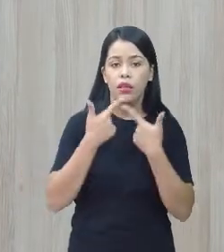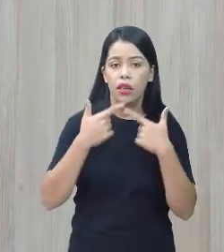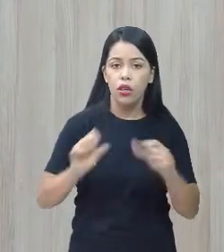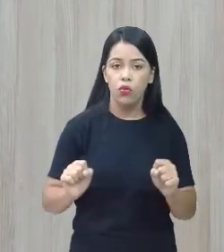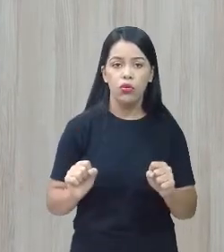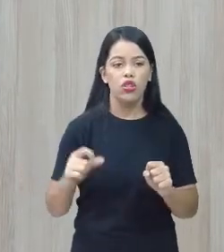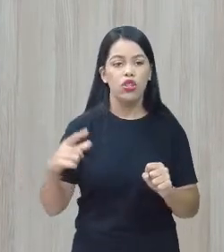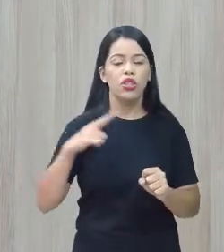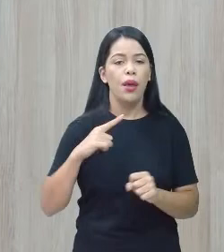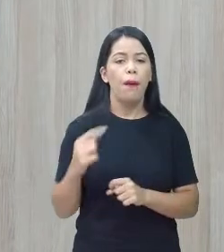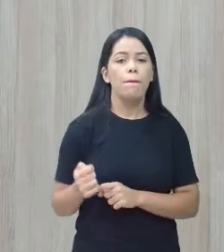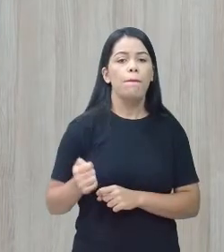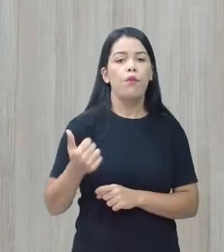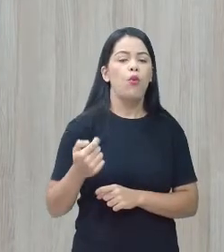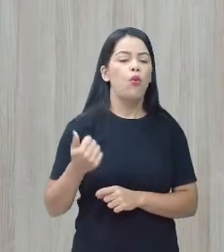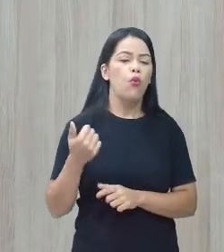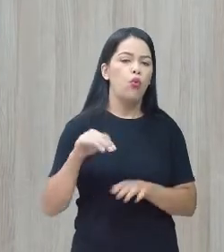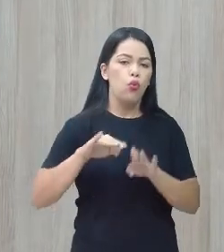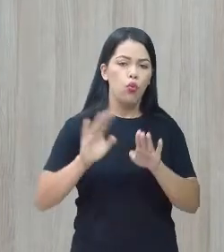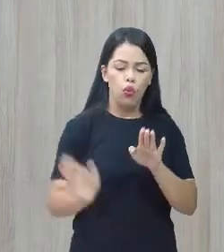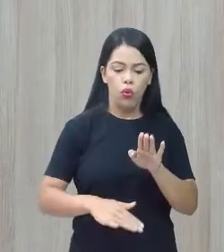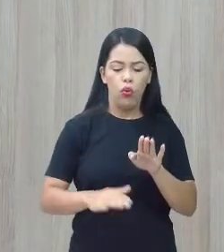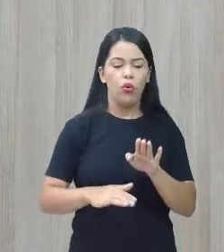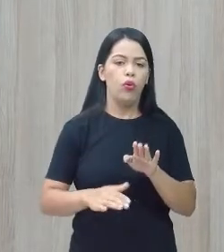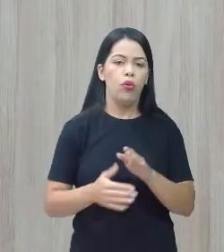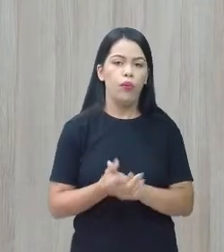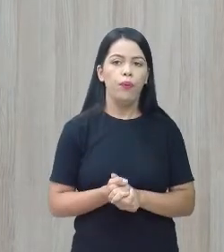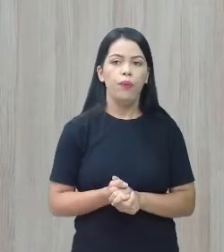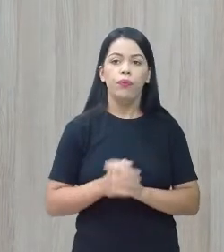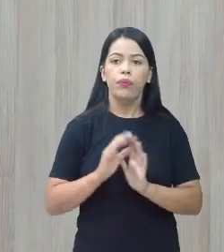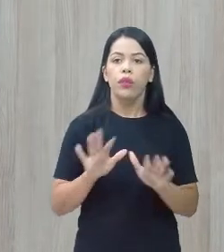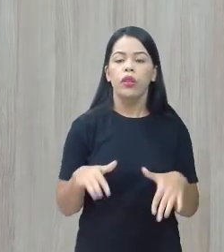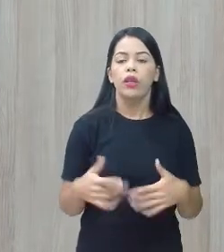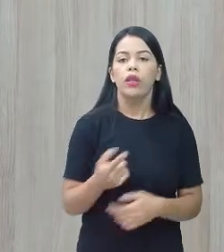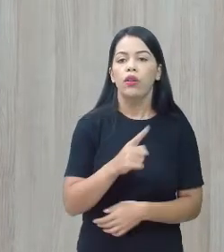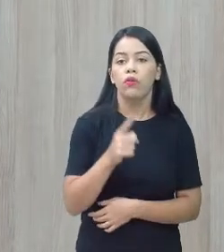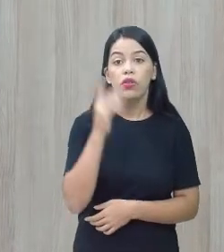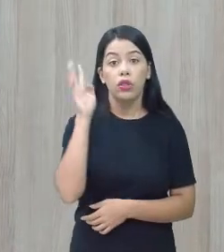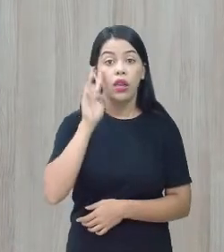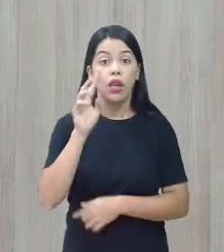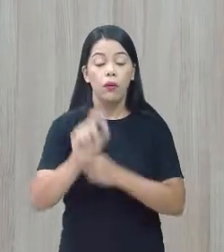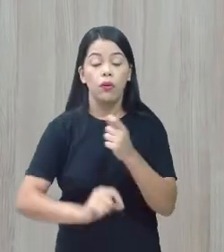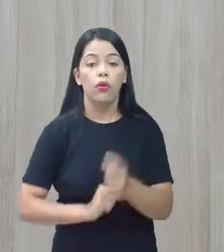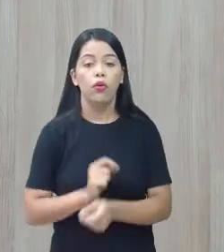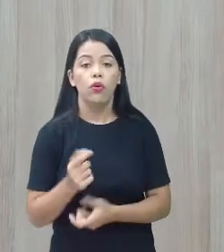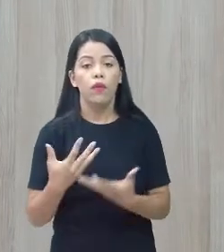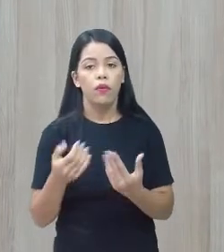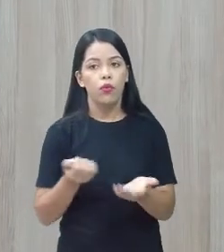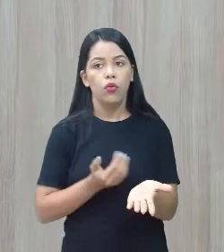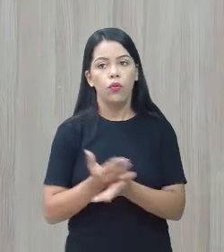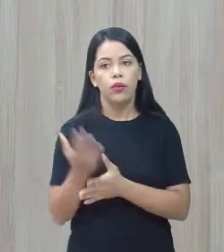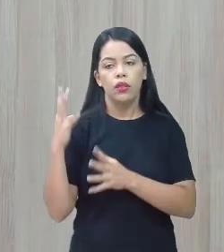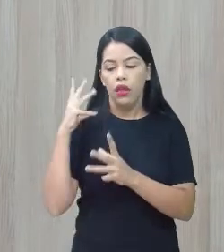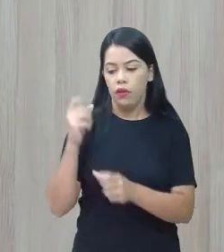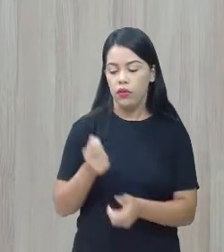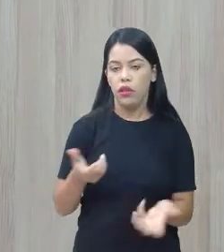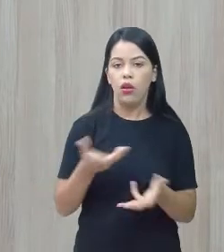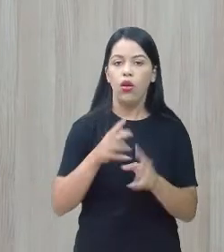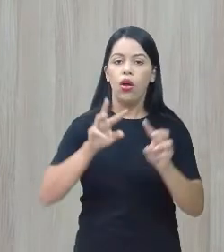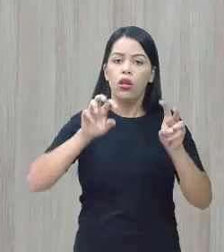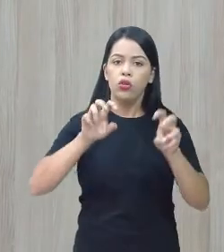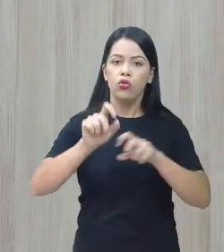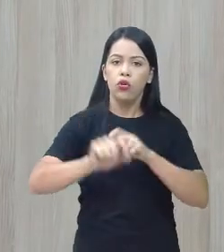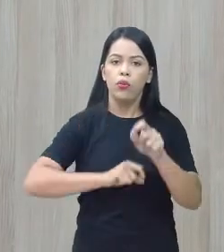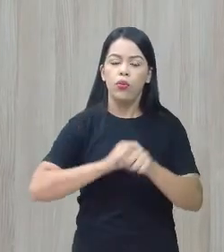menos prestigiadas. E aí, mas aí, vocês lembram? Vamos começar assim, revisando a questão da